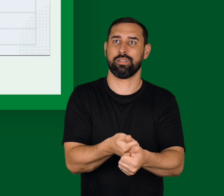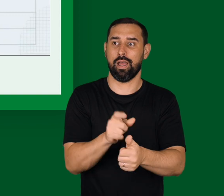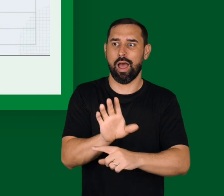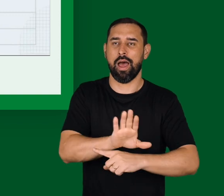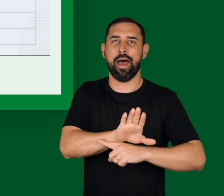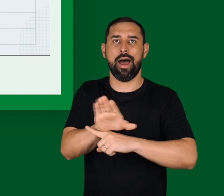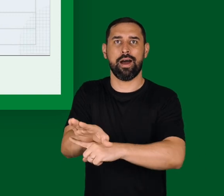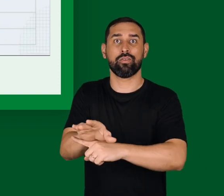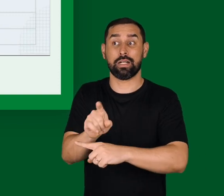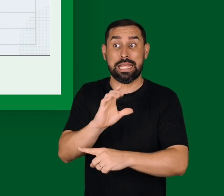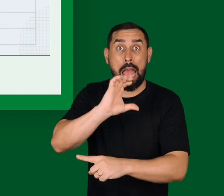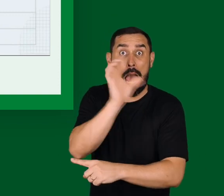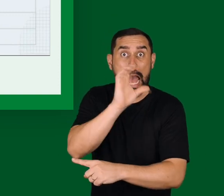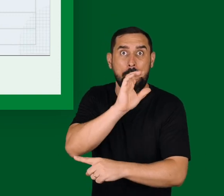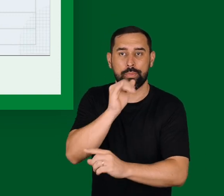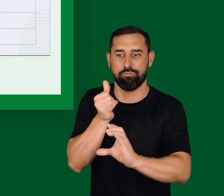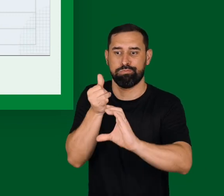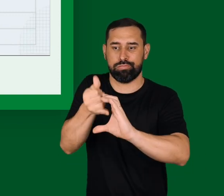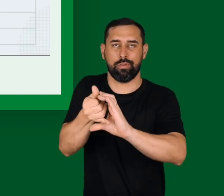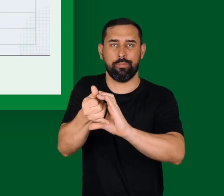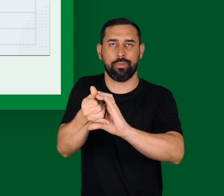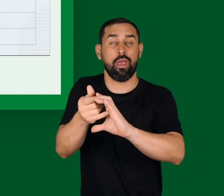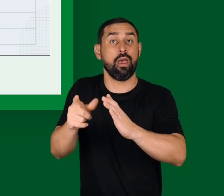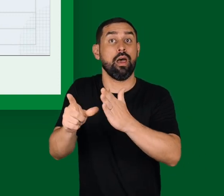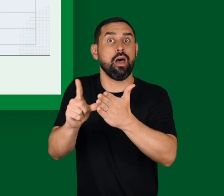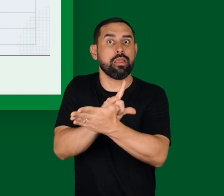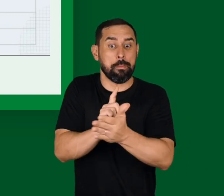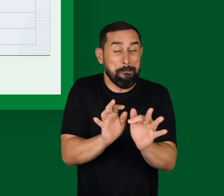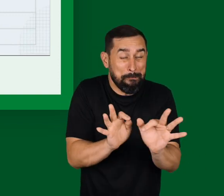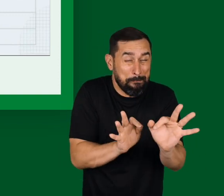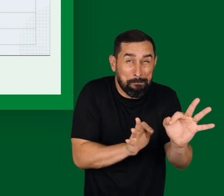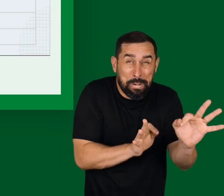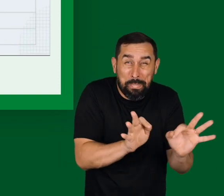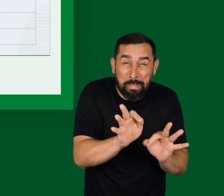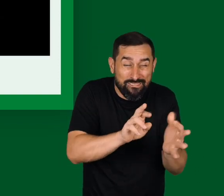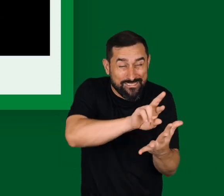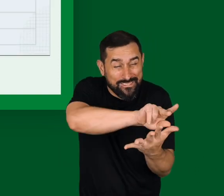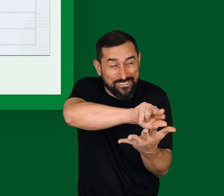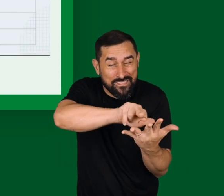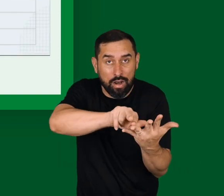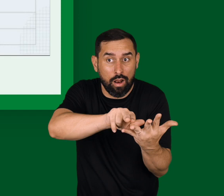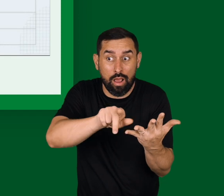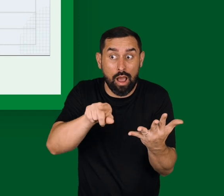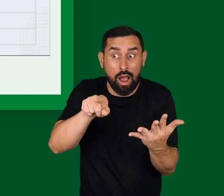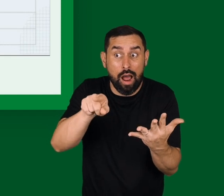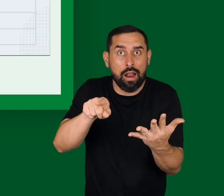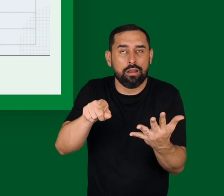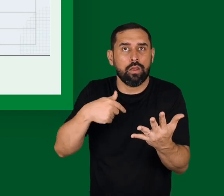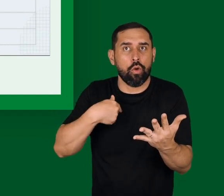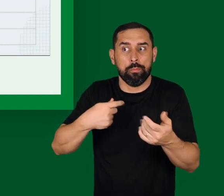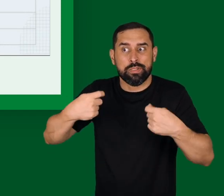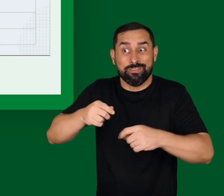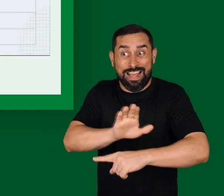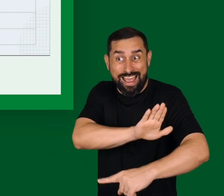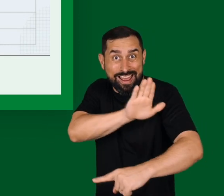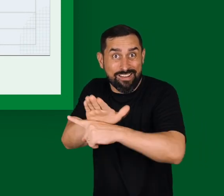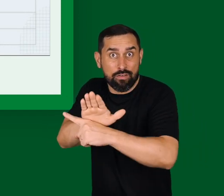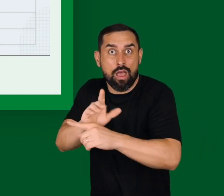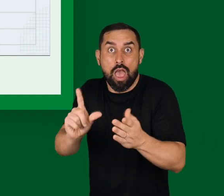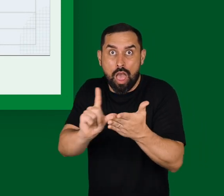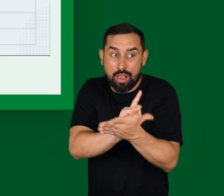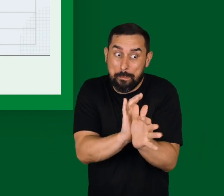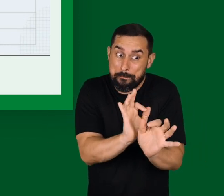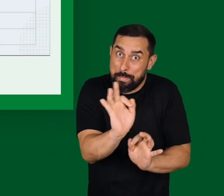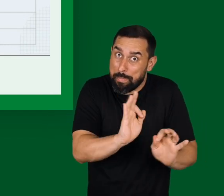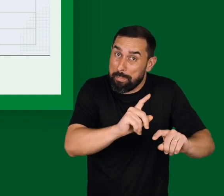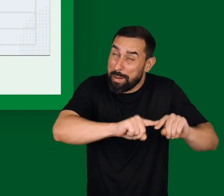7 passos, né? Vamos falar assim, 7 passos para uma sequência rápida. Então, eu faço a preparação, eu garanto que